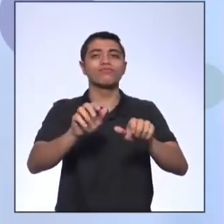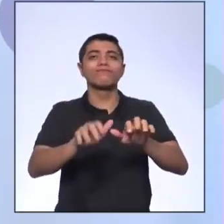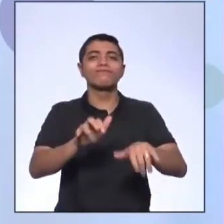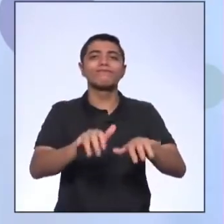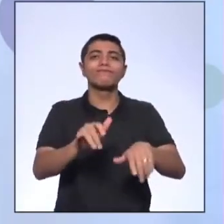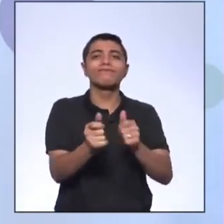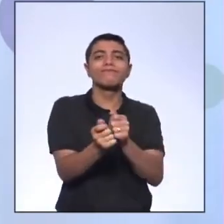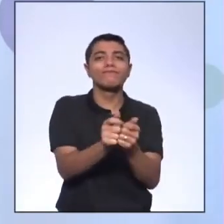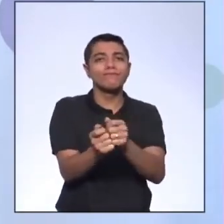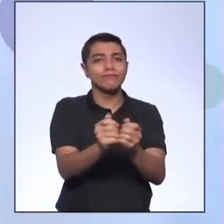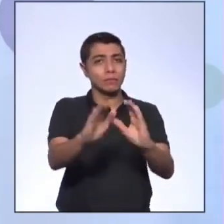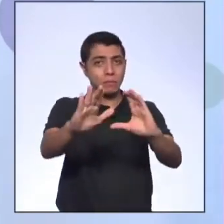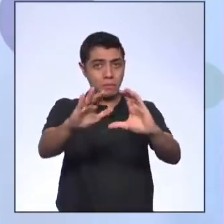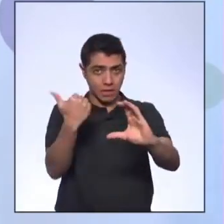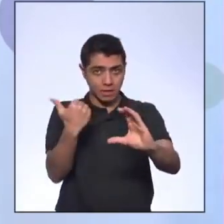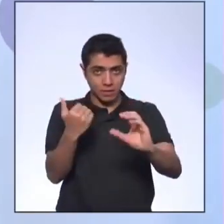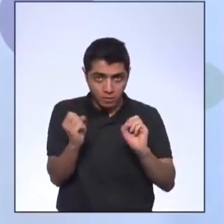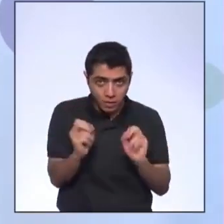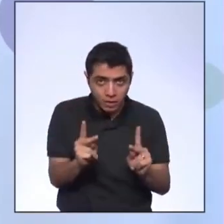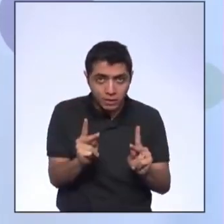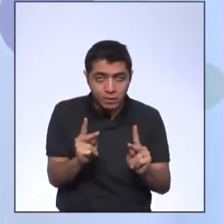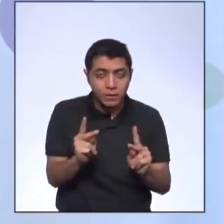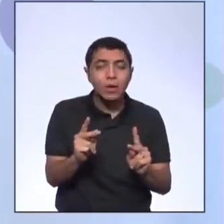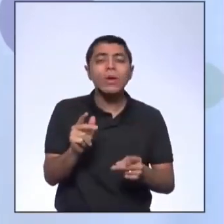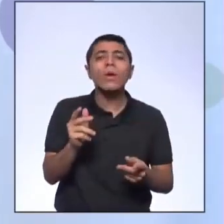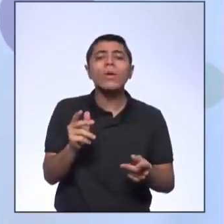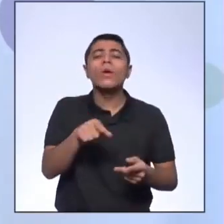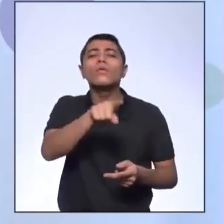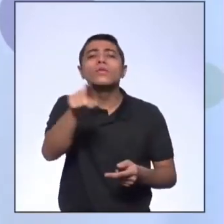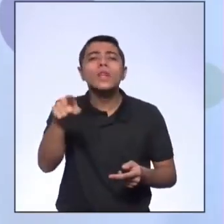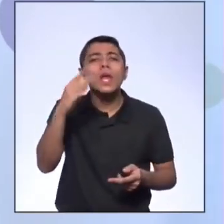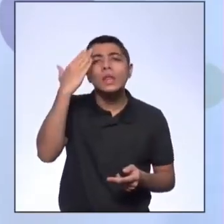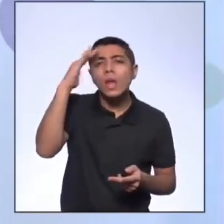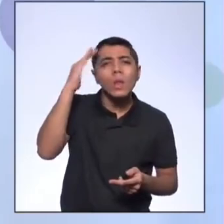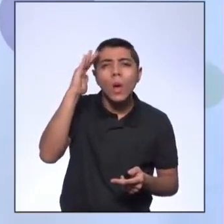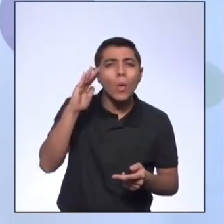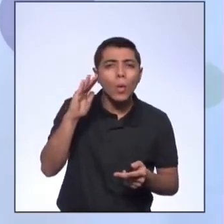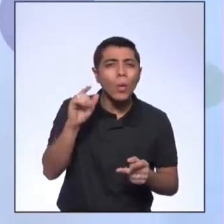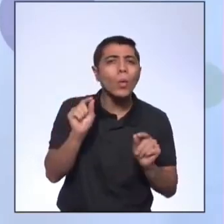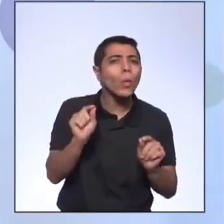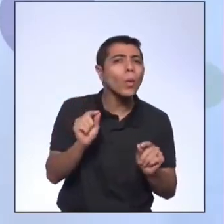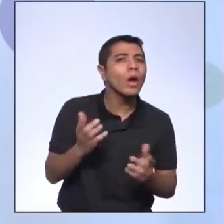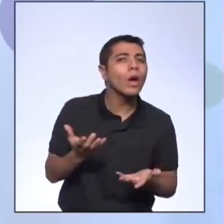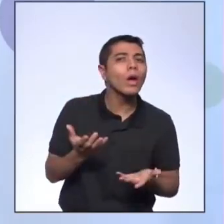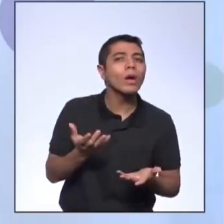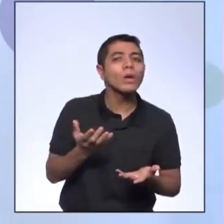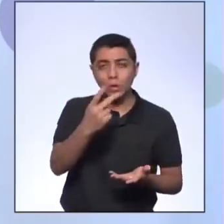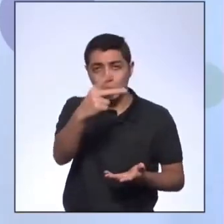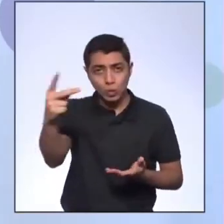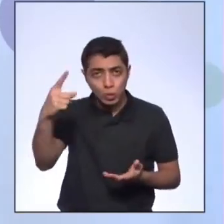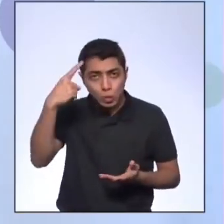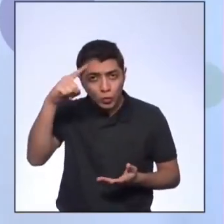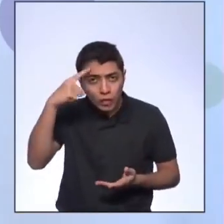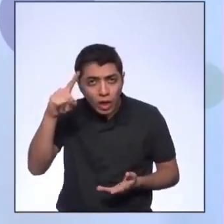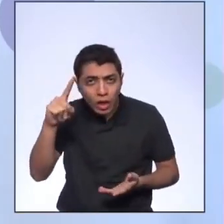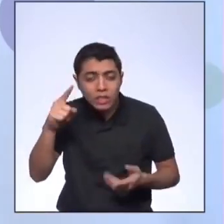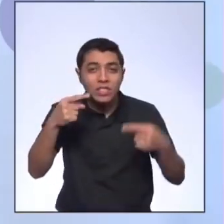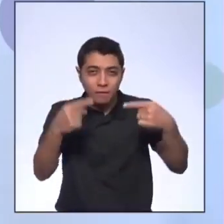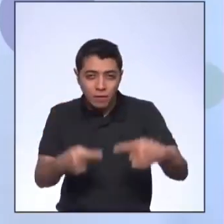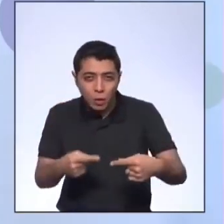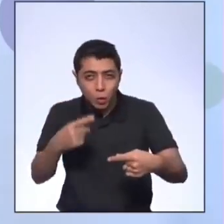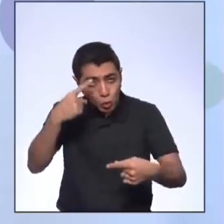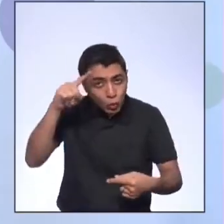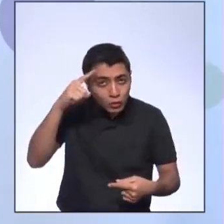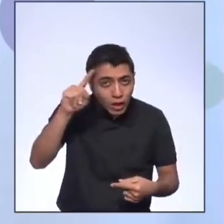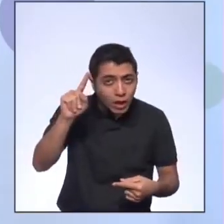vocês entenderam e quais são as dúvidas, né? Até mesmo em relação aos desafios que a gente propôs, para que vocês possam